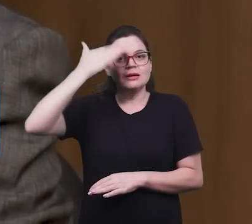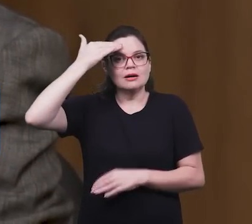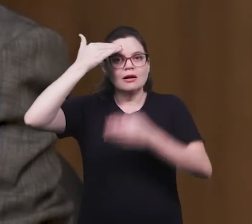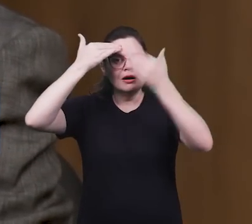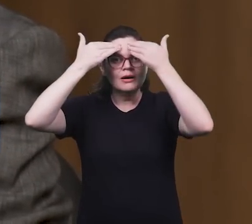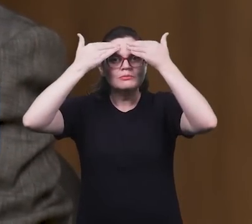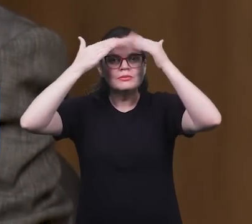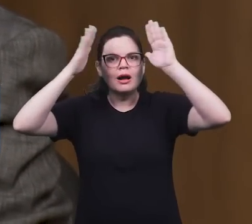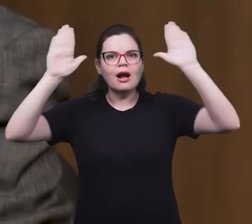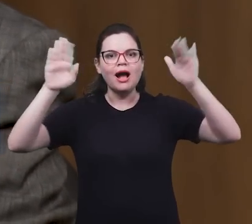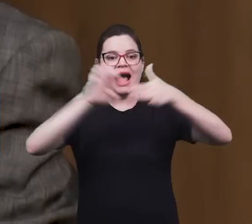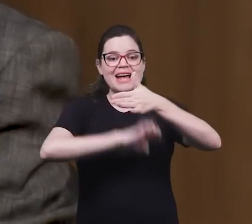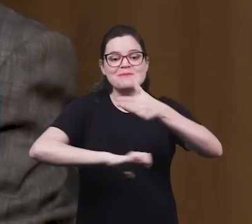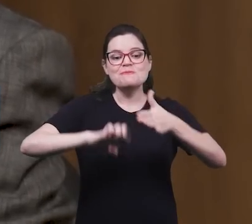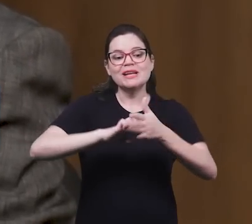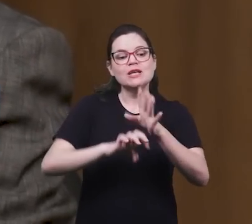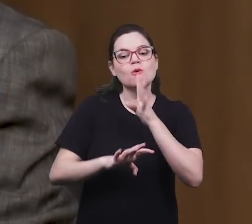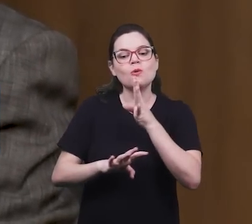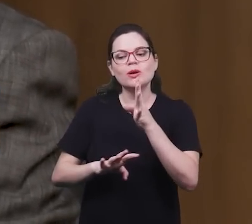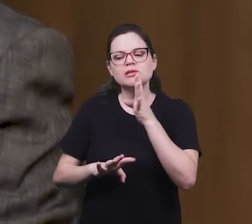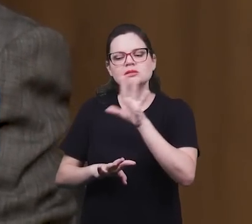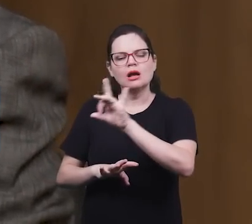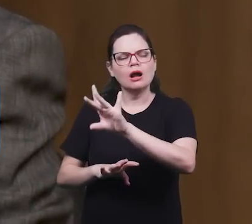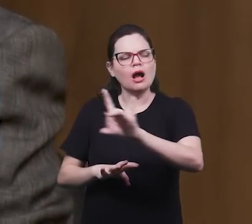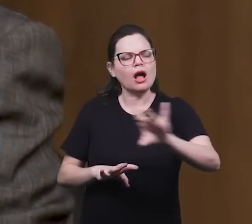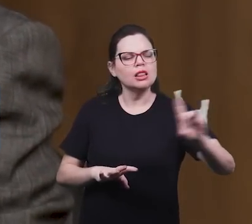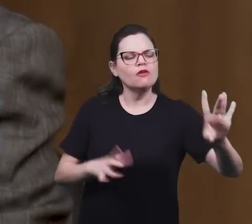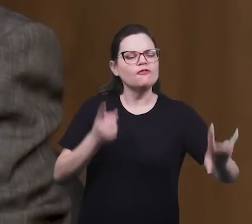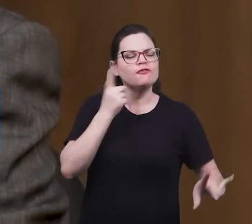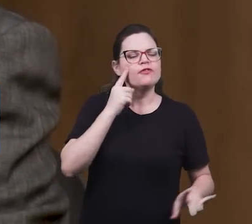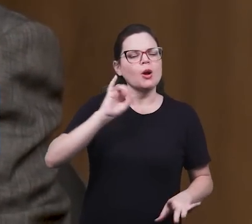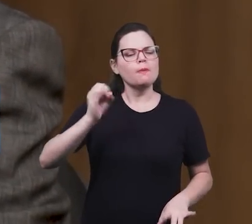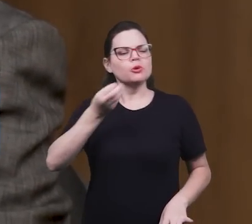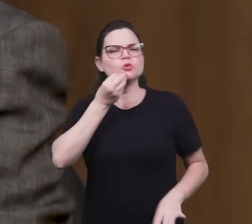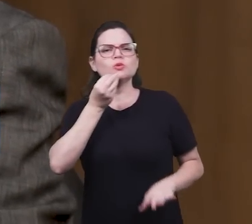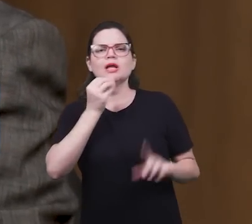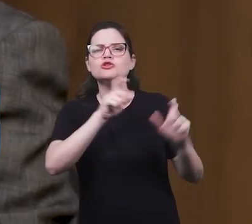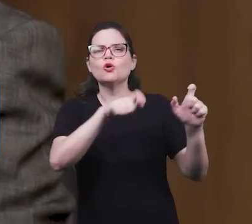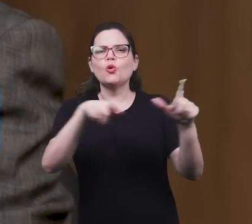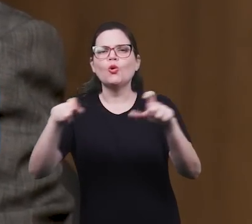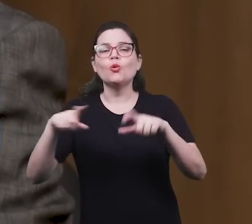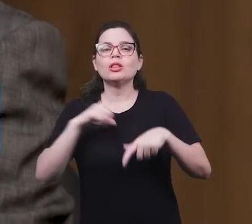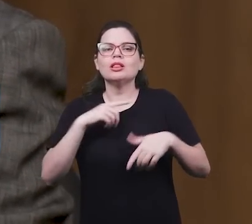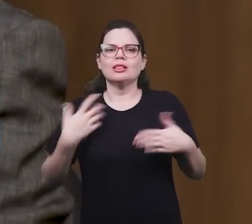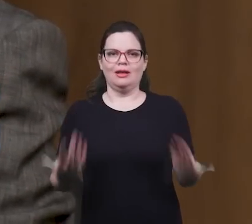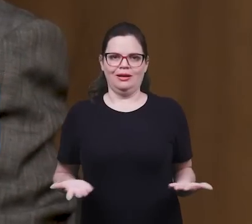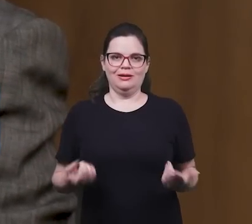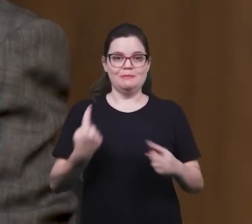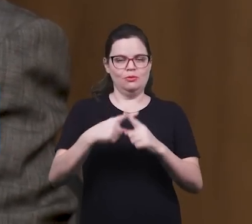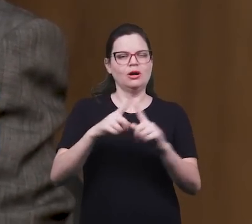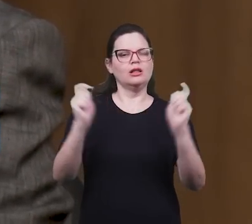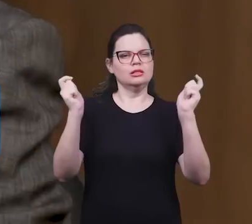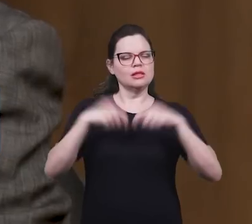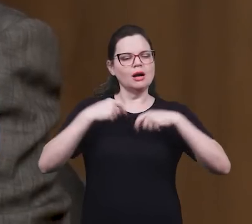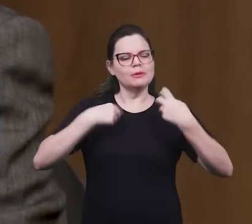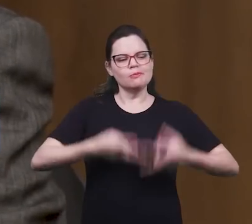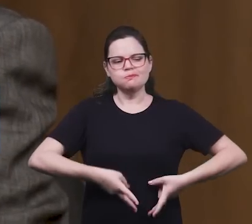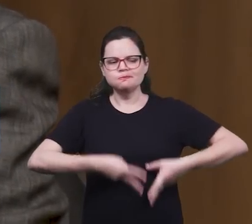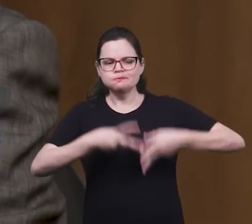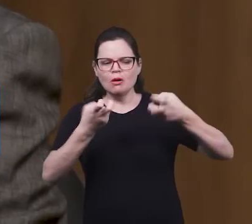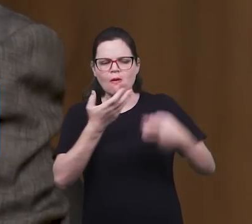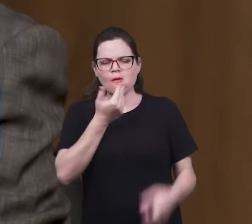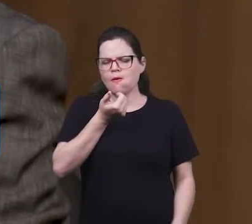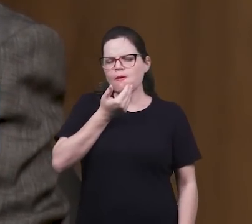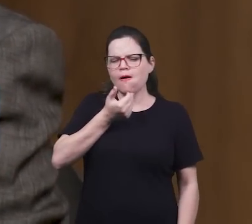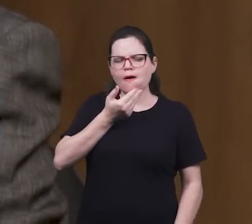a empresa no todo, conhecer o negócio, o ramo do negócio no todo, porque aí certamente nós vamos poder produzir